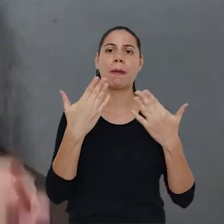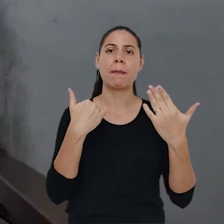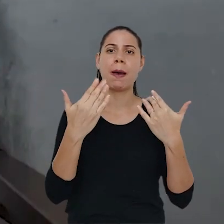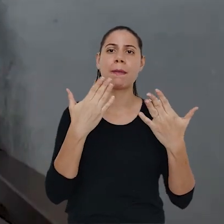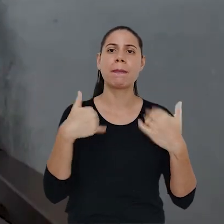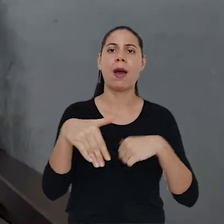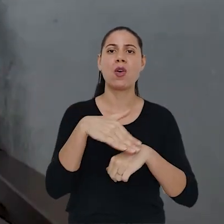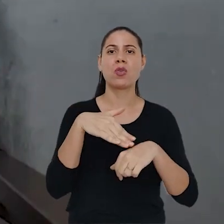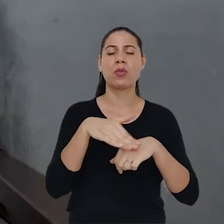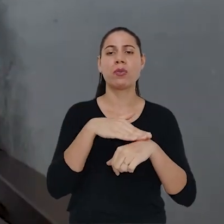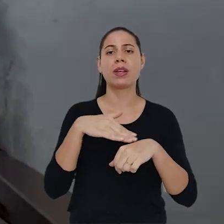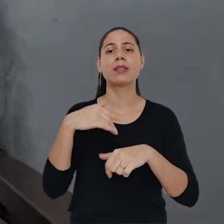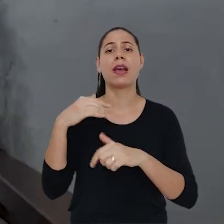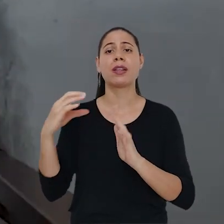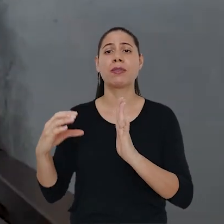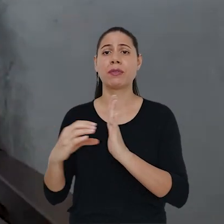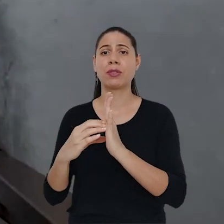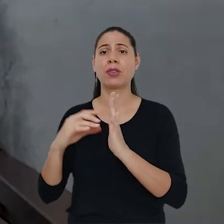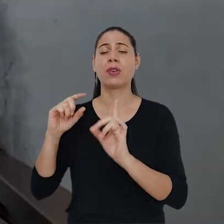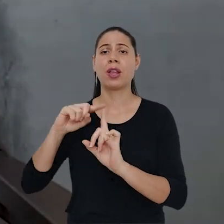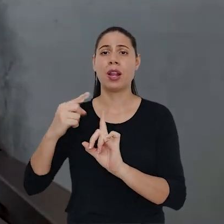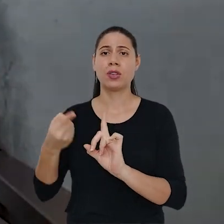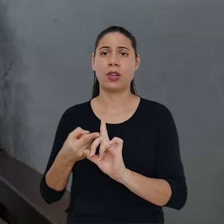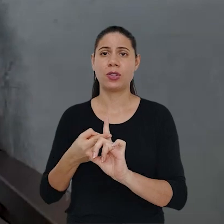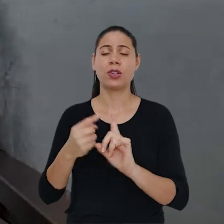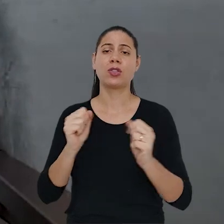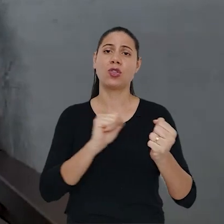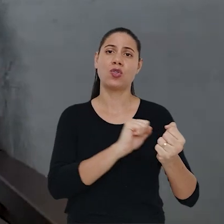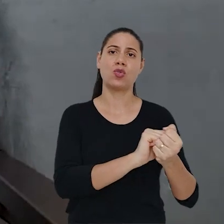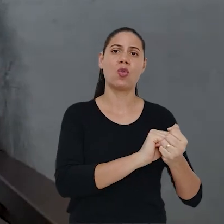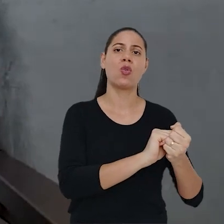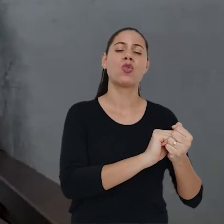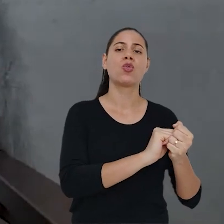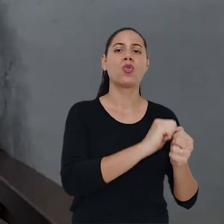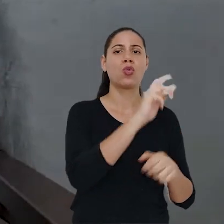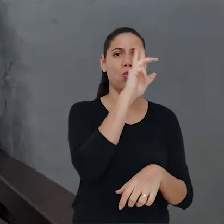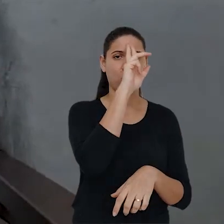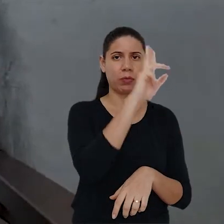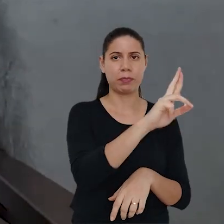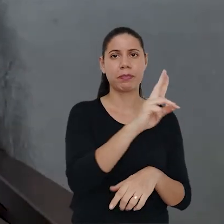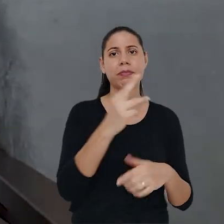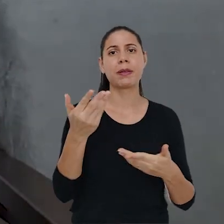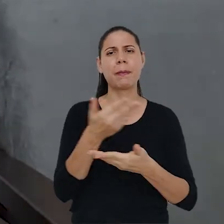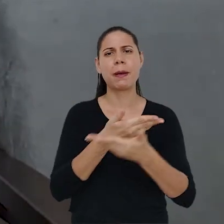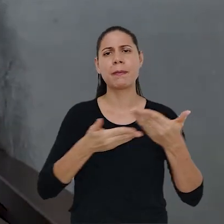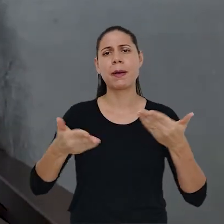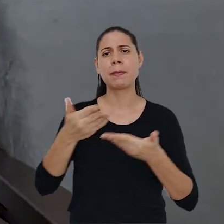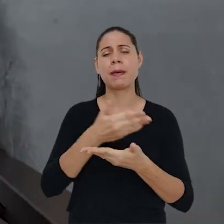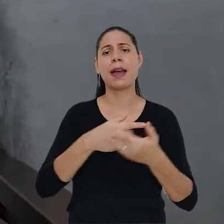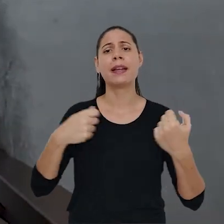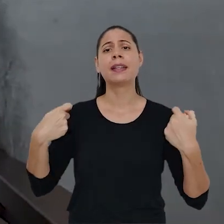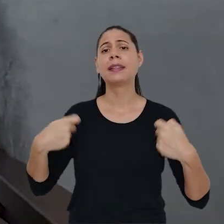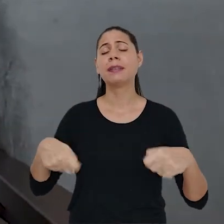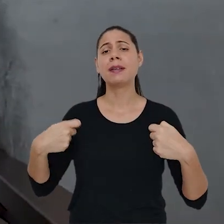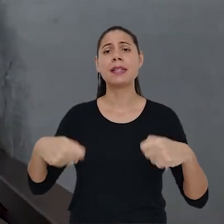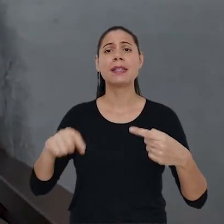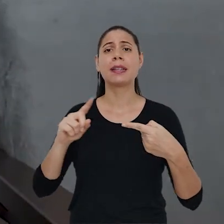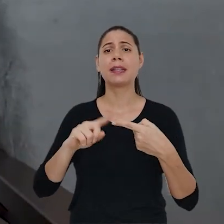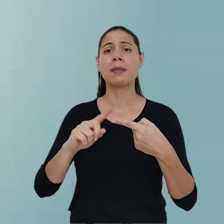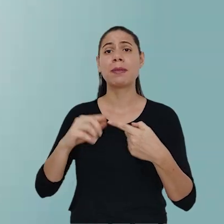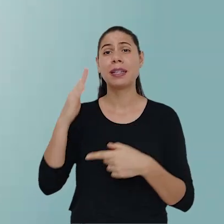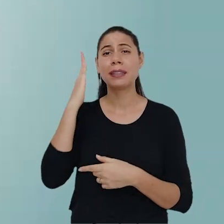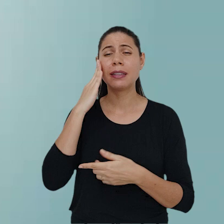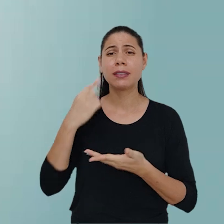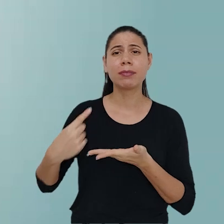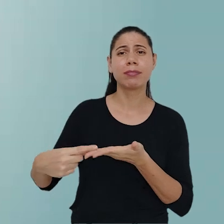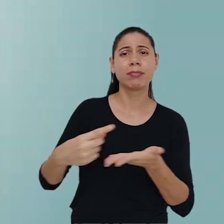as empregadas gestantes e os seus empregadores. Além disso, temos que pregar o bom senso entre as